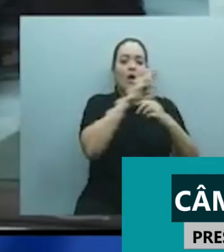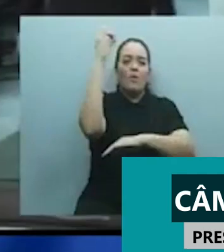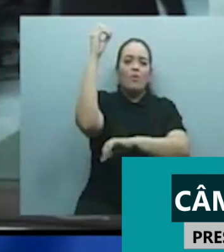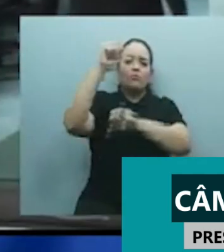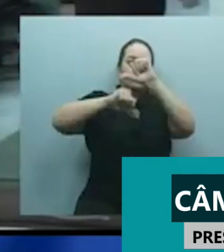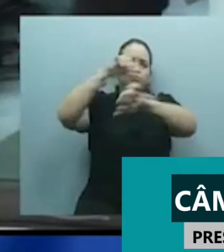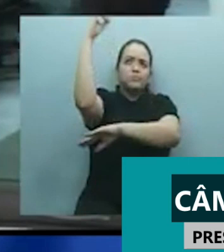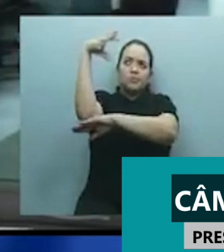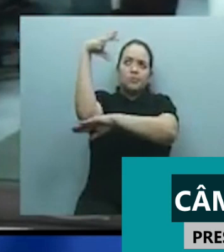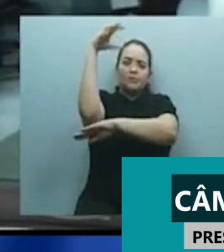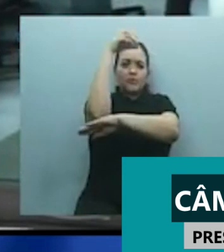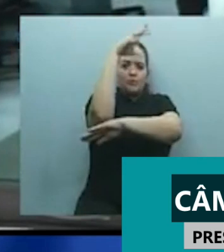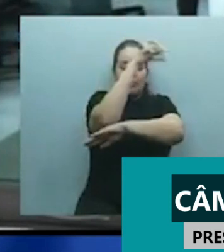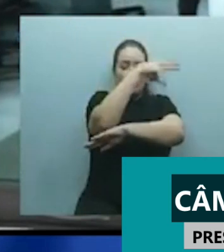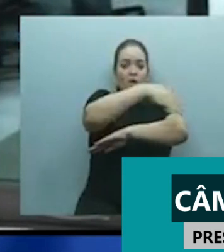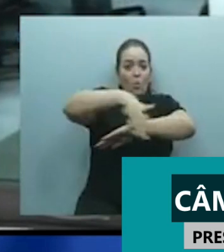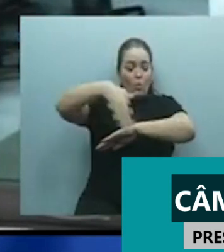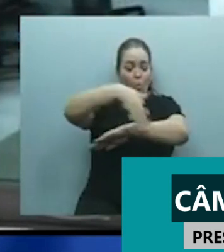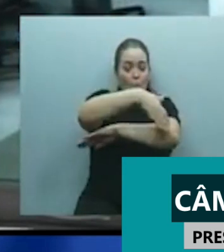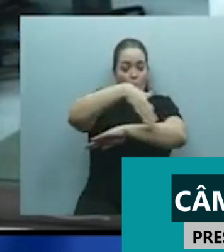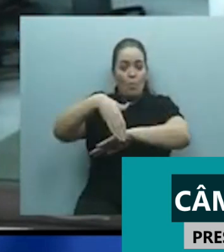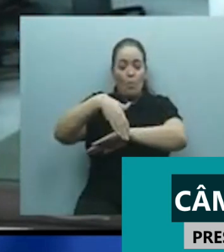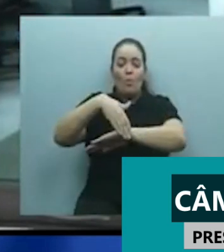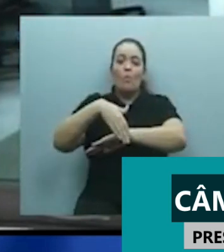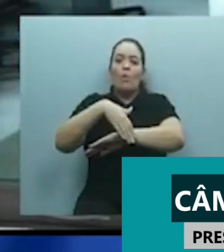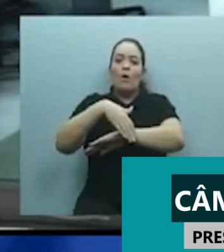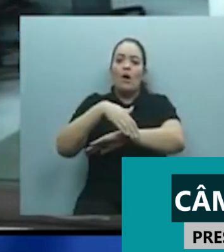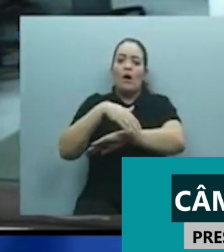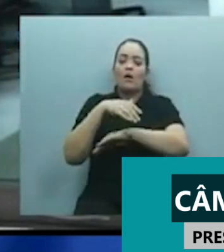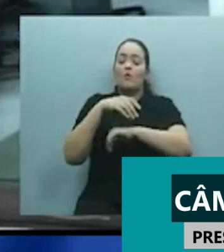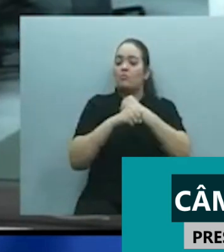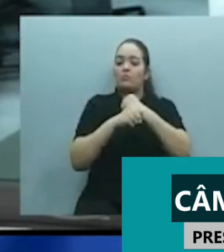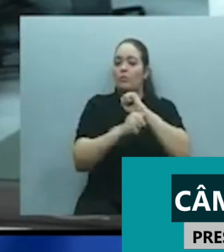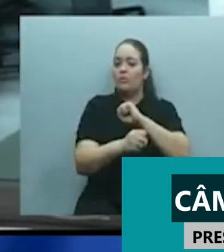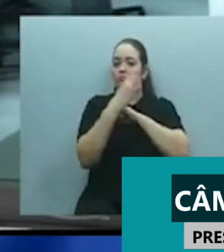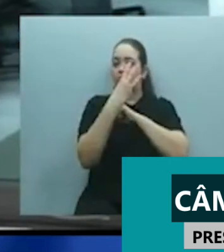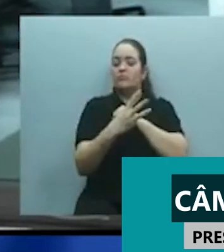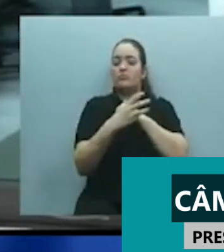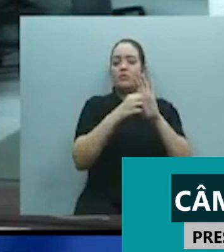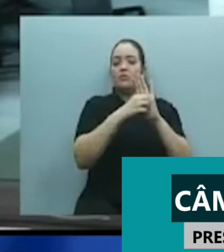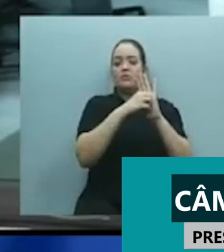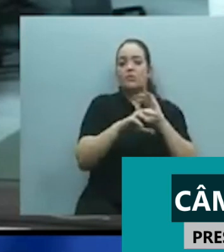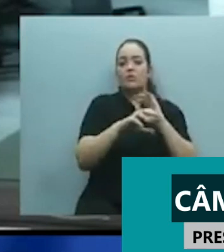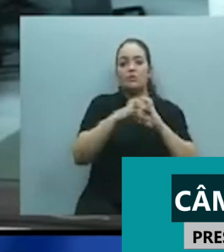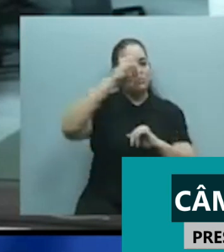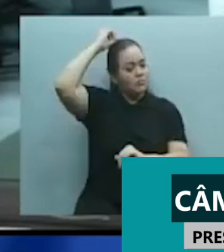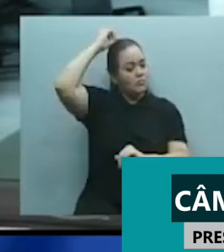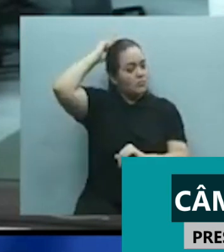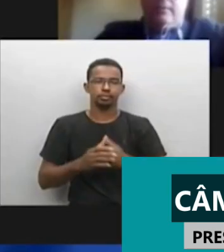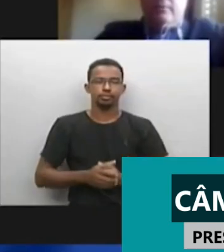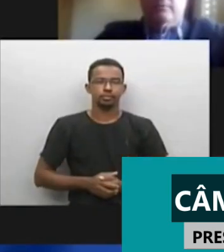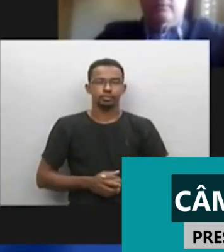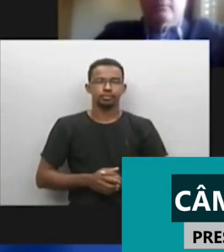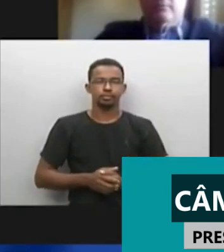serão retomadas no horário habitual, de segunda a sexta-feira e no expediente corrido, de 7 às 13 horas, podendo ser